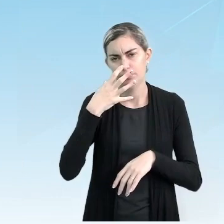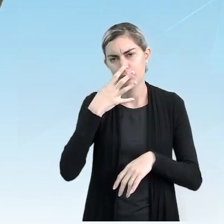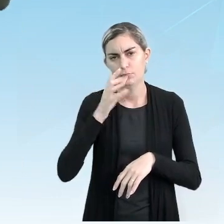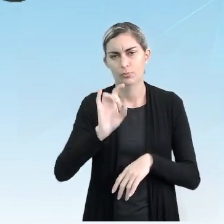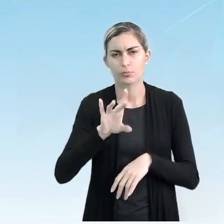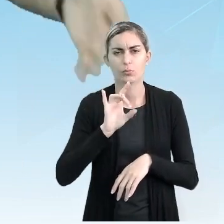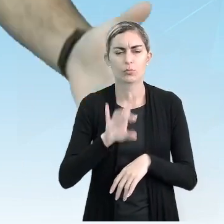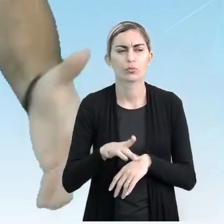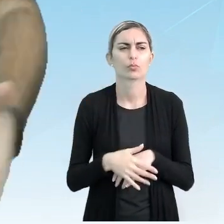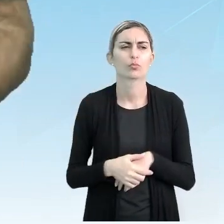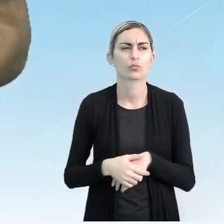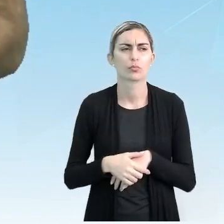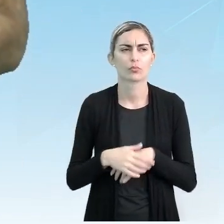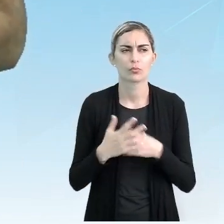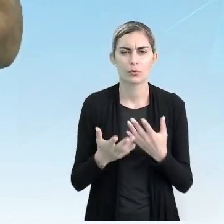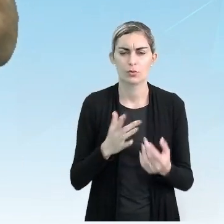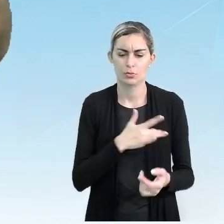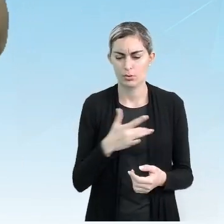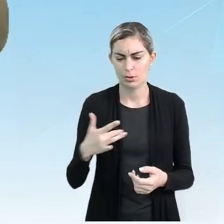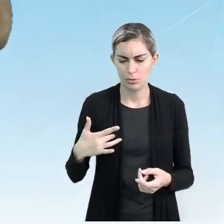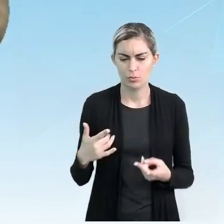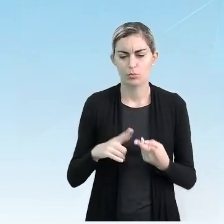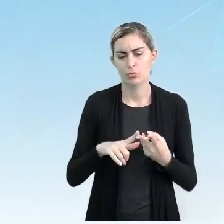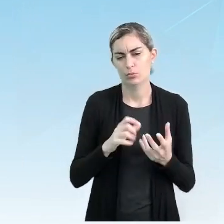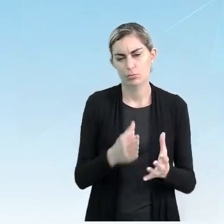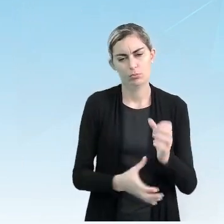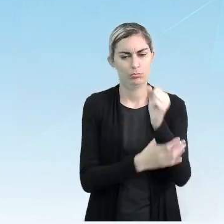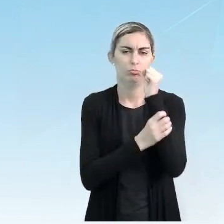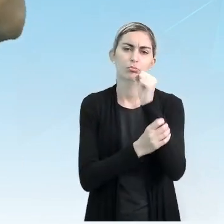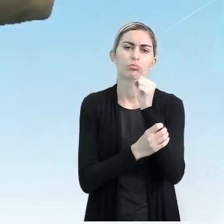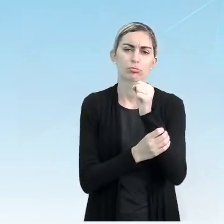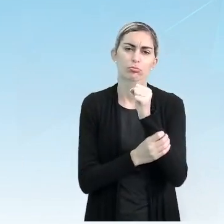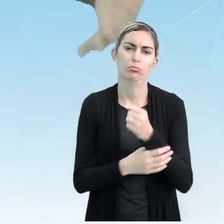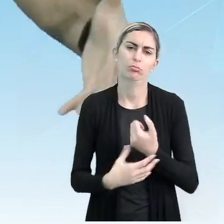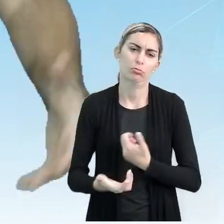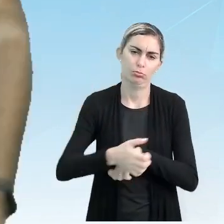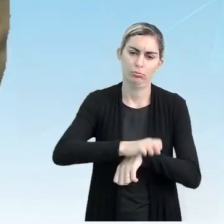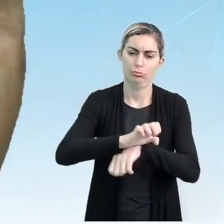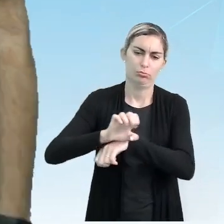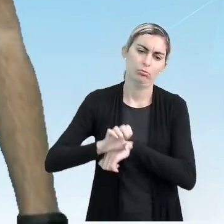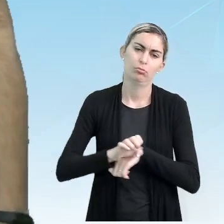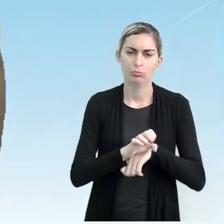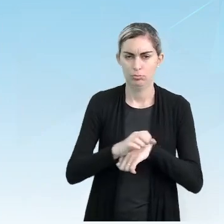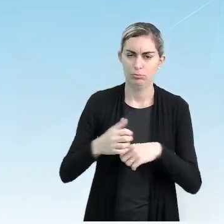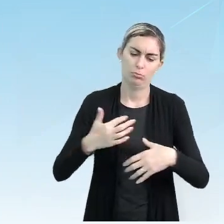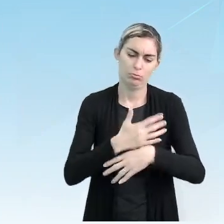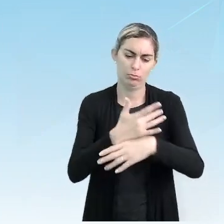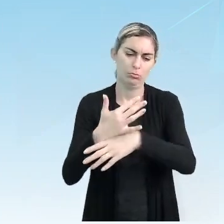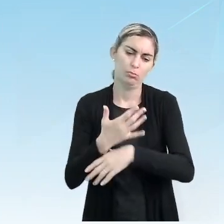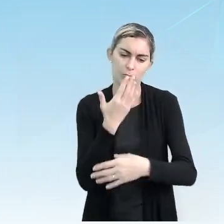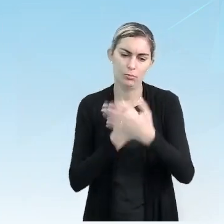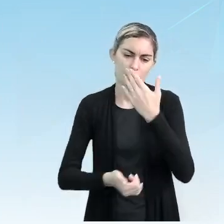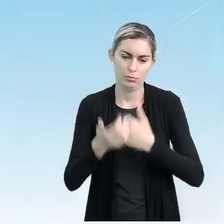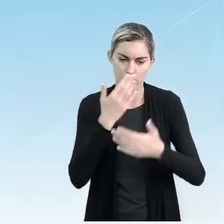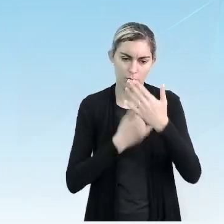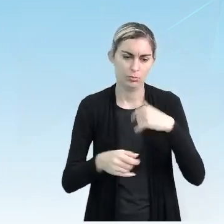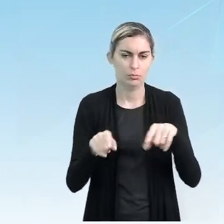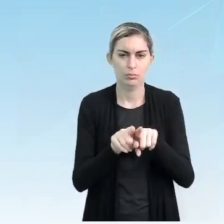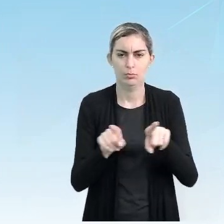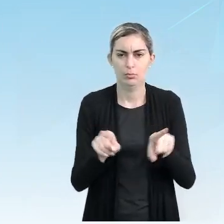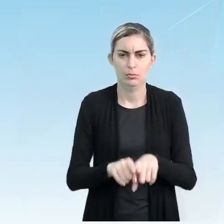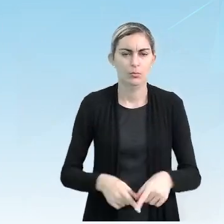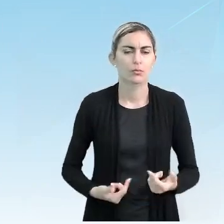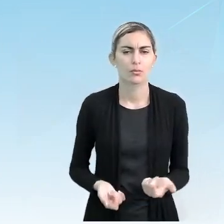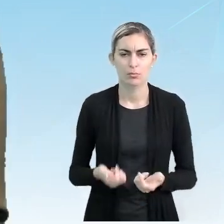questão de saúde, segurança, entre estados, entre cidades. Alimentação. Alimentação também, né? Isso é uma questão